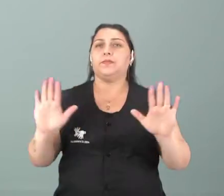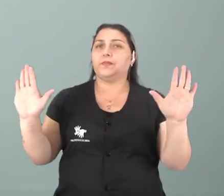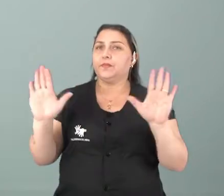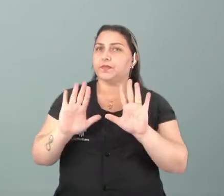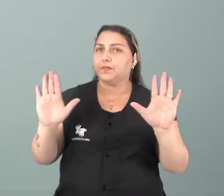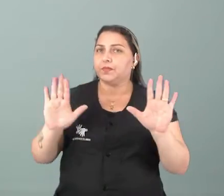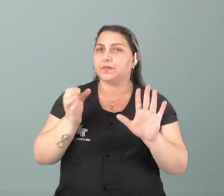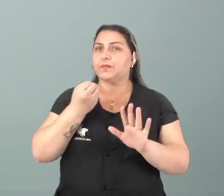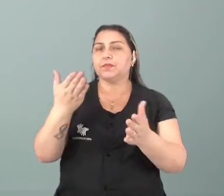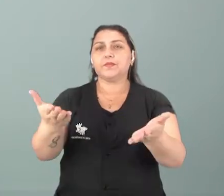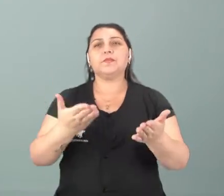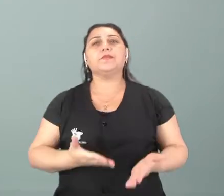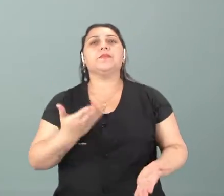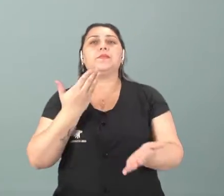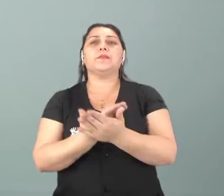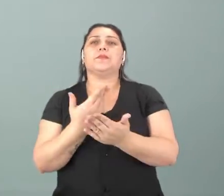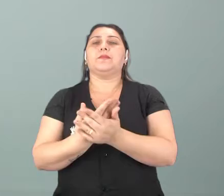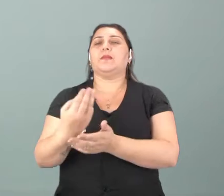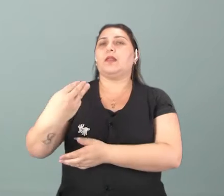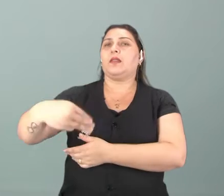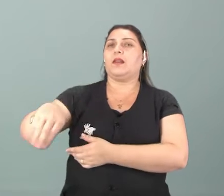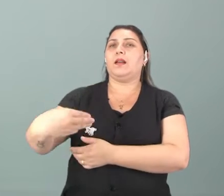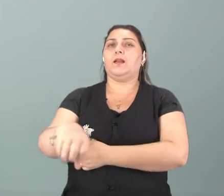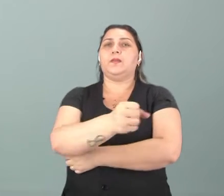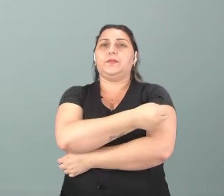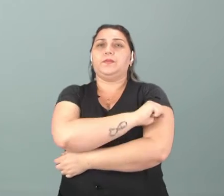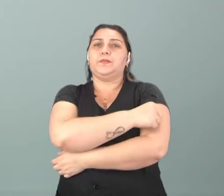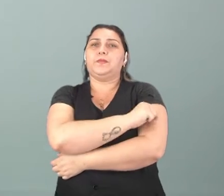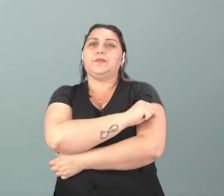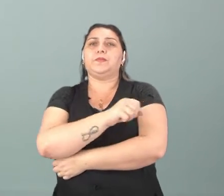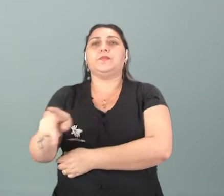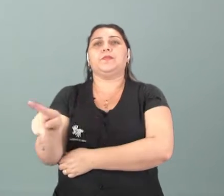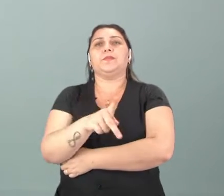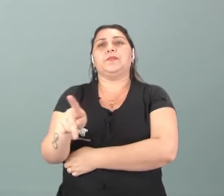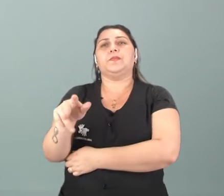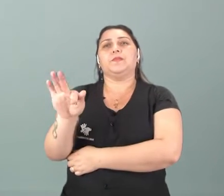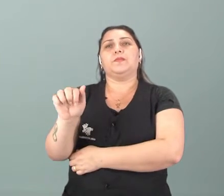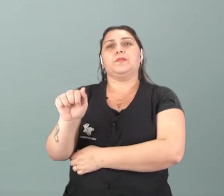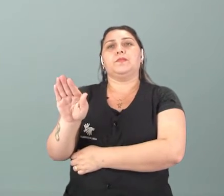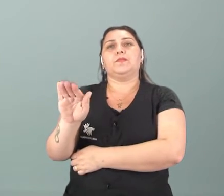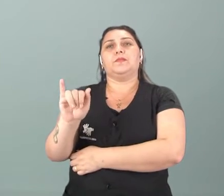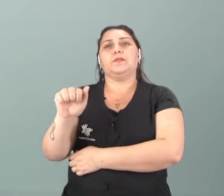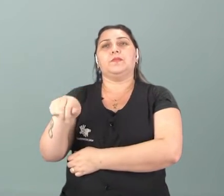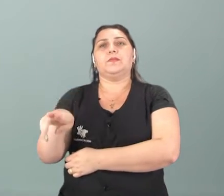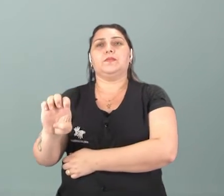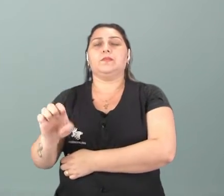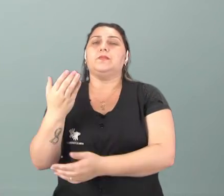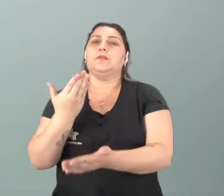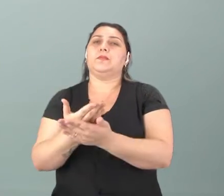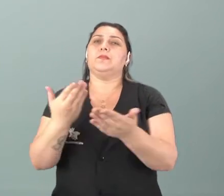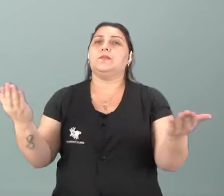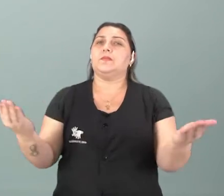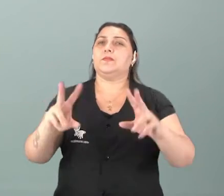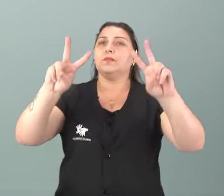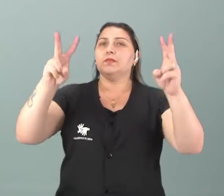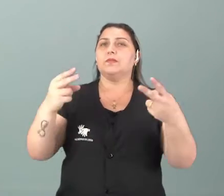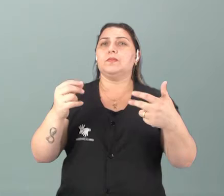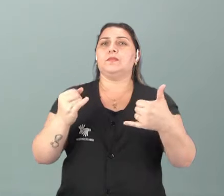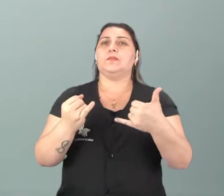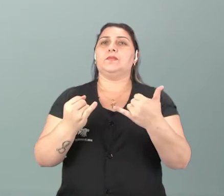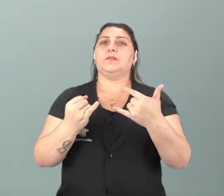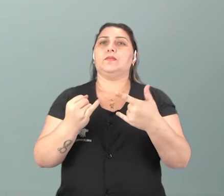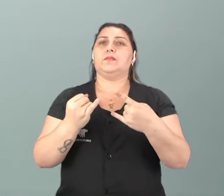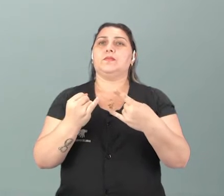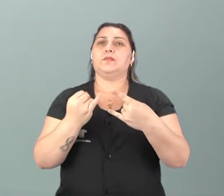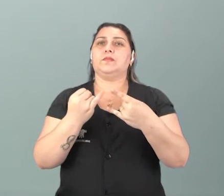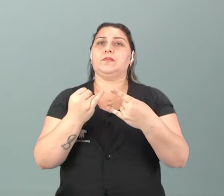Olá, sejam bem-vindos a mais uma aula de matemática do 8º ano. Eu sou a professora Fabiane Farias e a nossa aula de hoje vai falar sobre